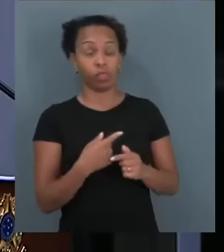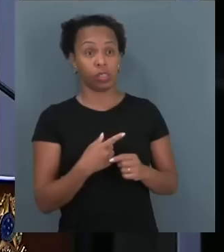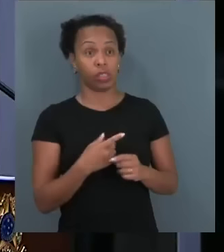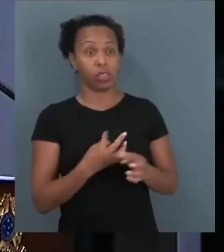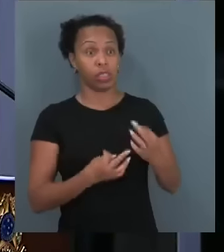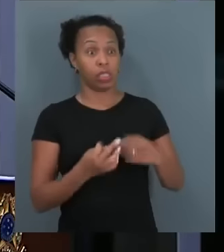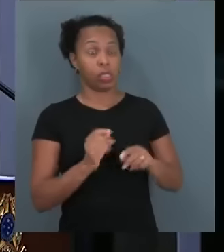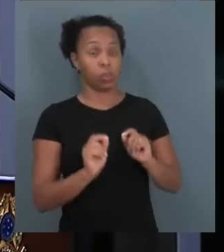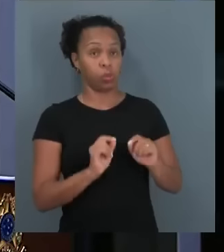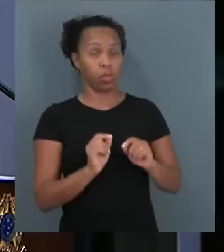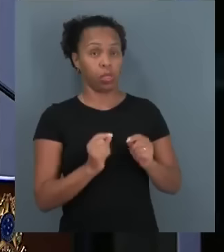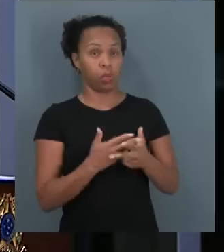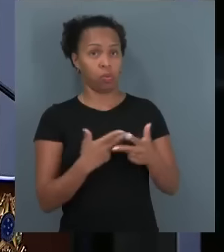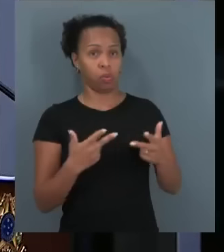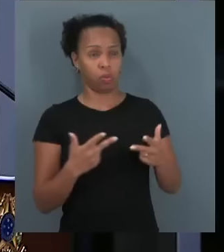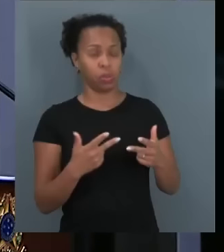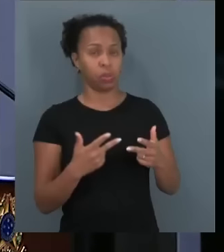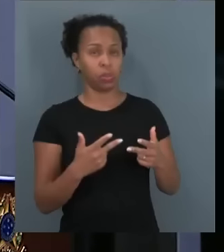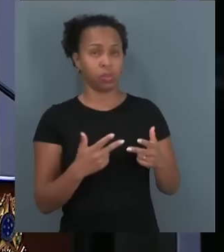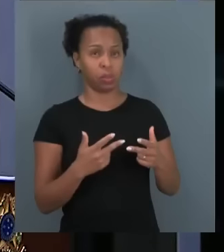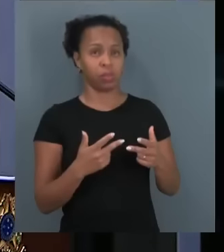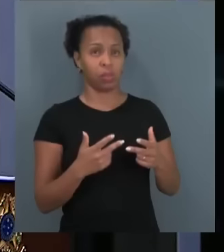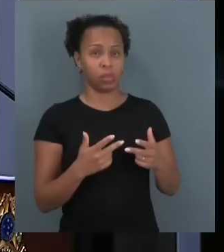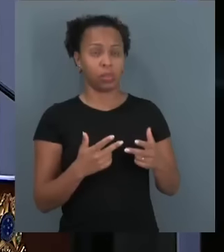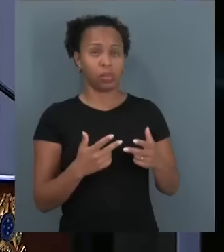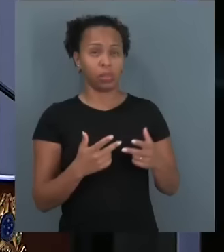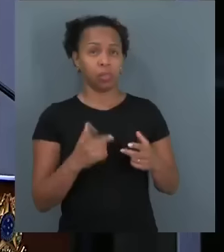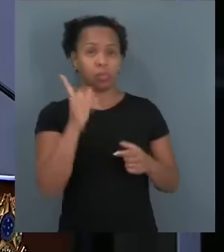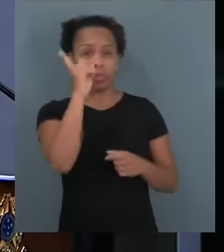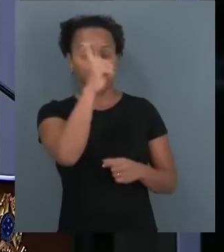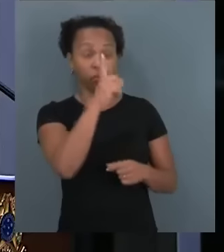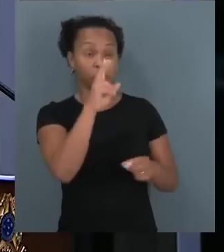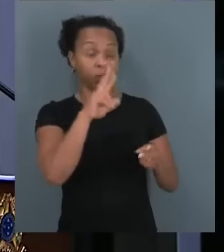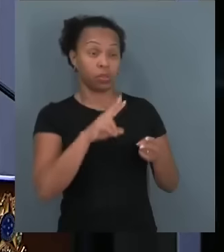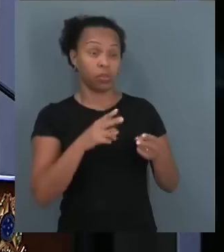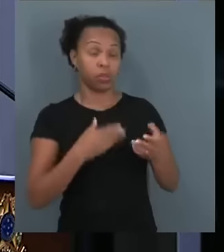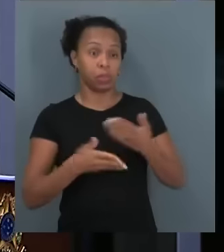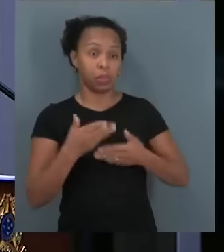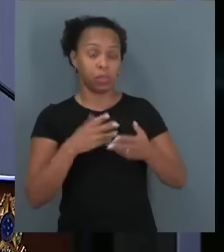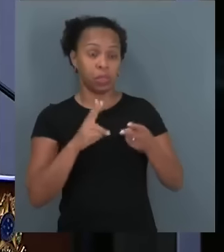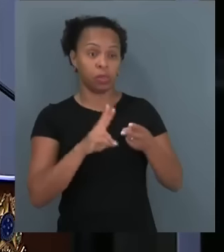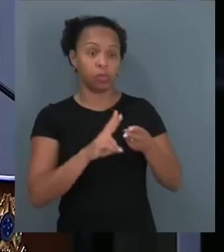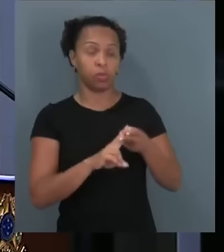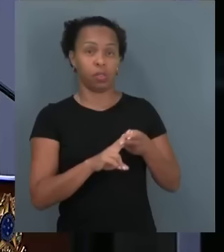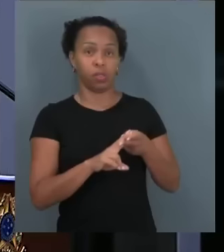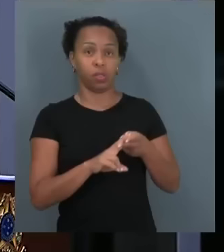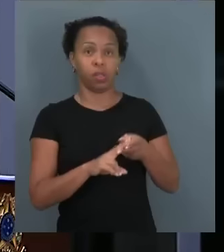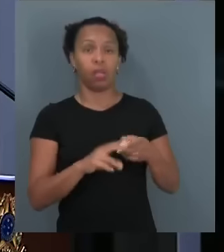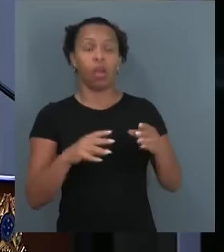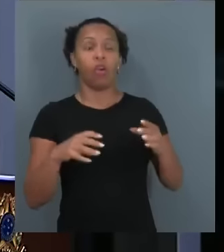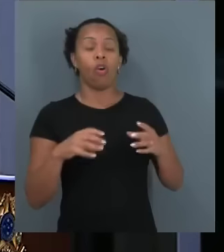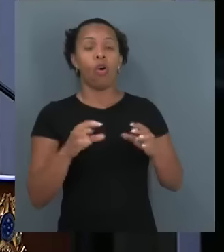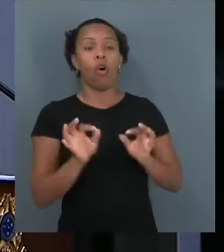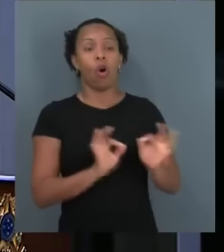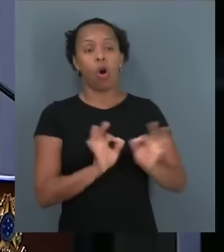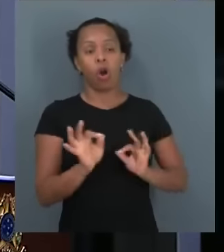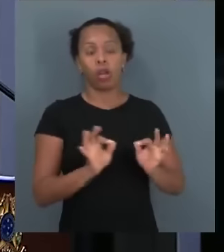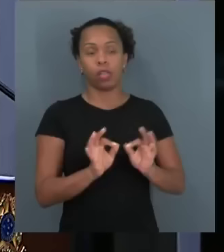mais emblemáticos dentre os presos políticos do regime ditatorial formado por Lula e